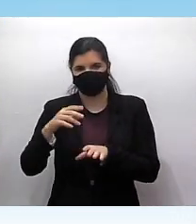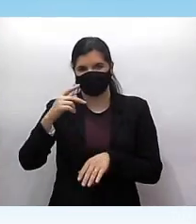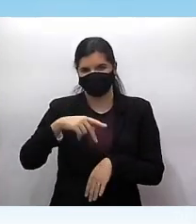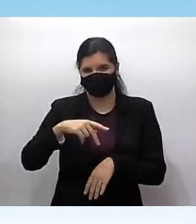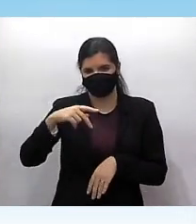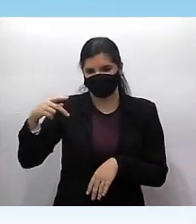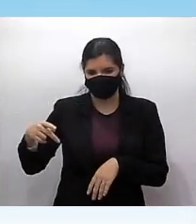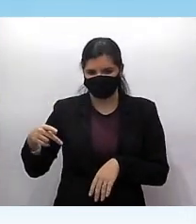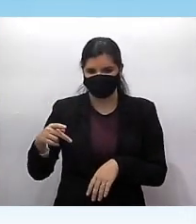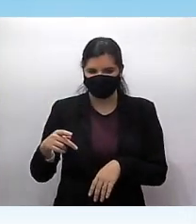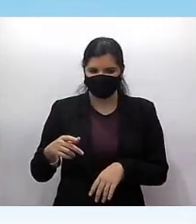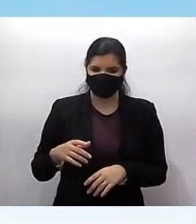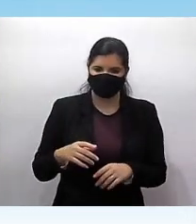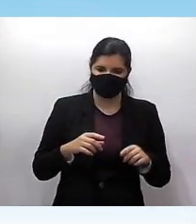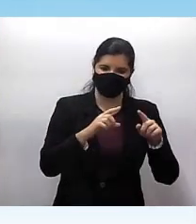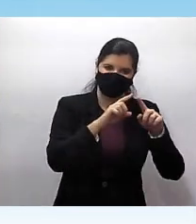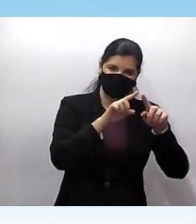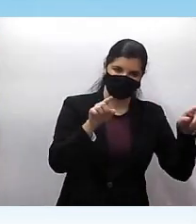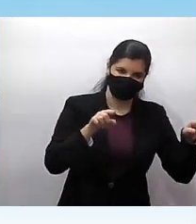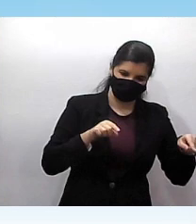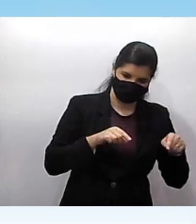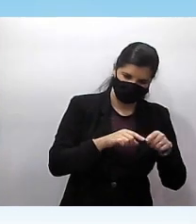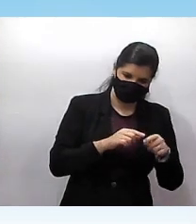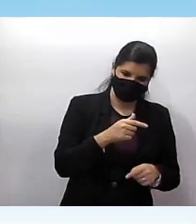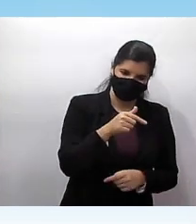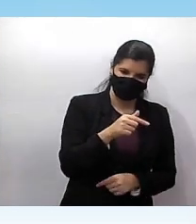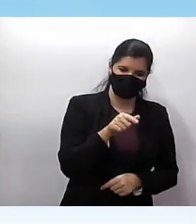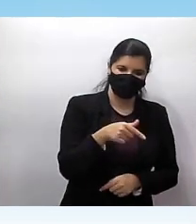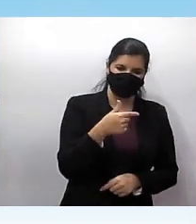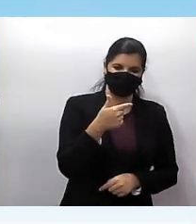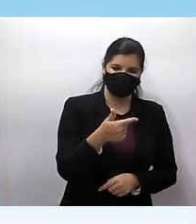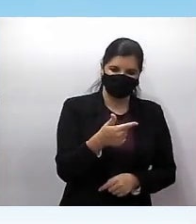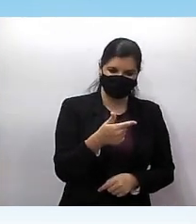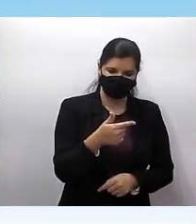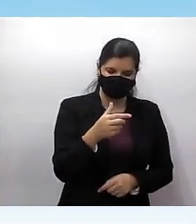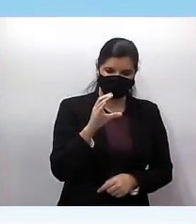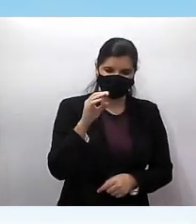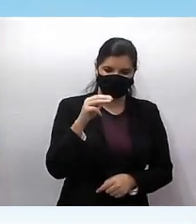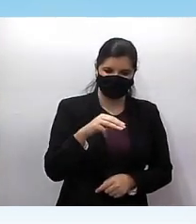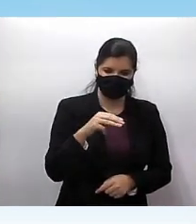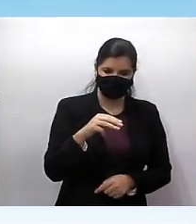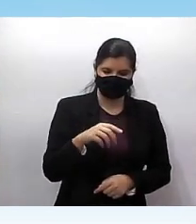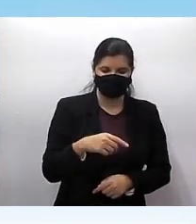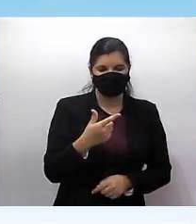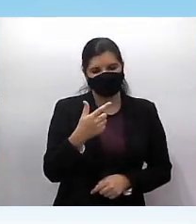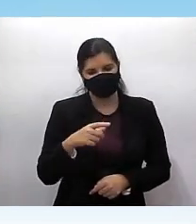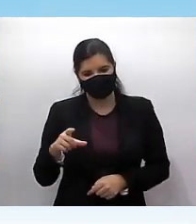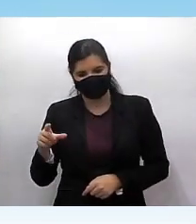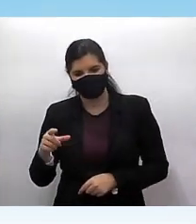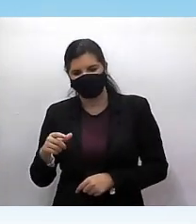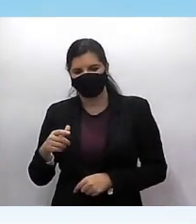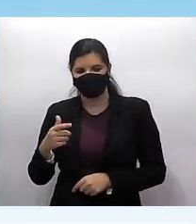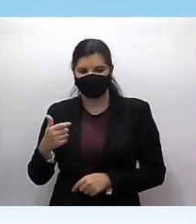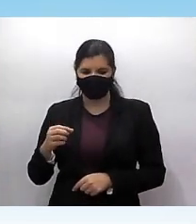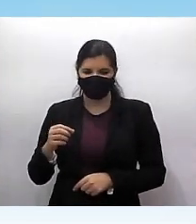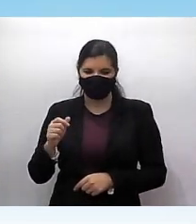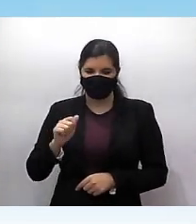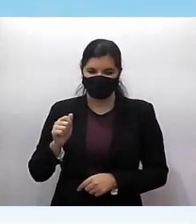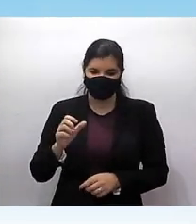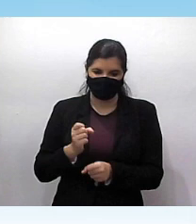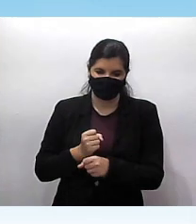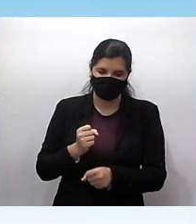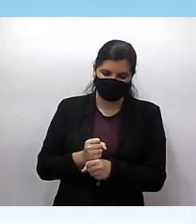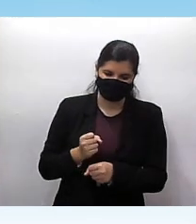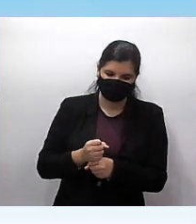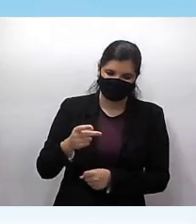do retângulo medem 7,2 e 10,6. Aí o item A pede, calcule